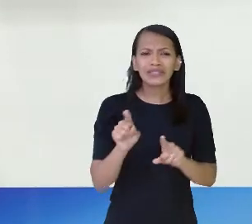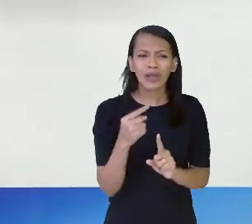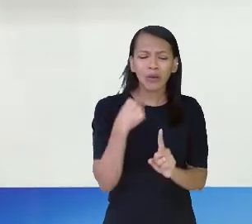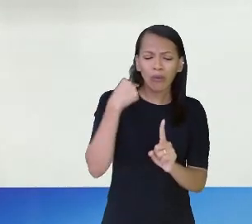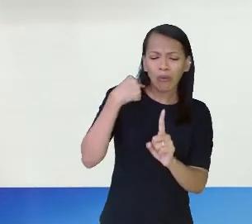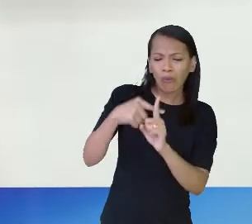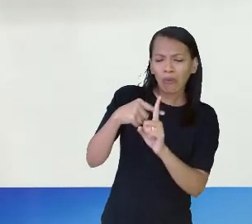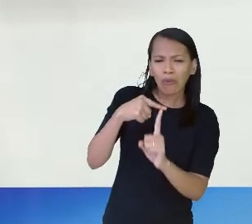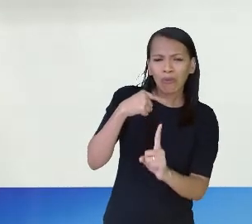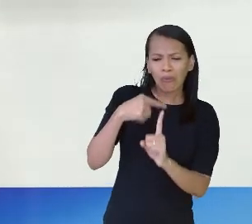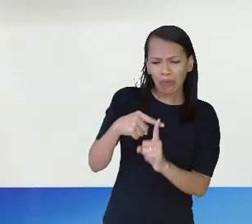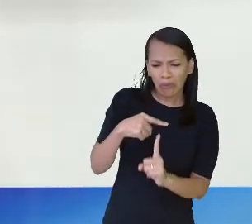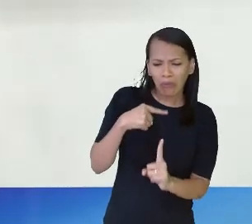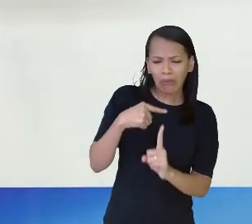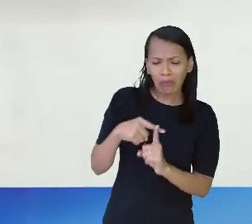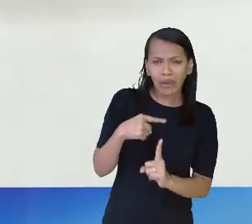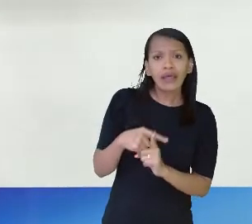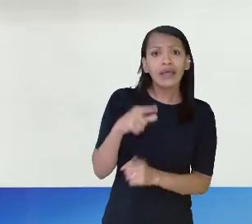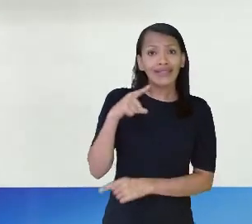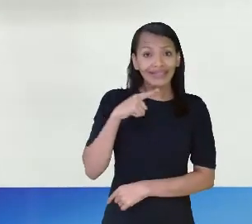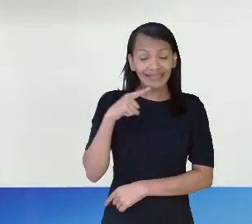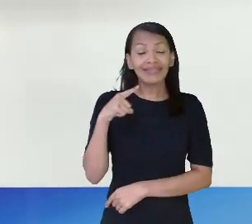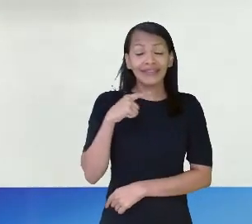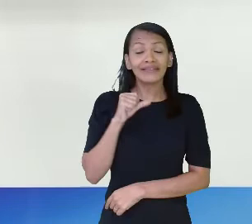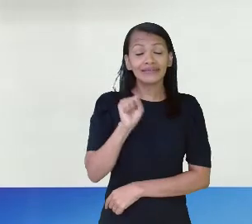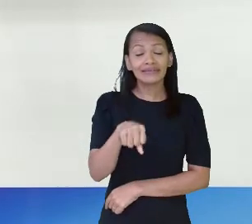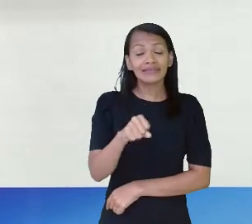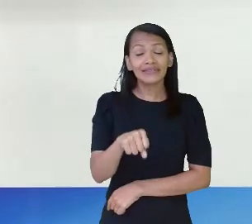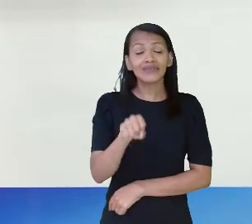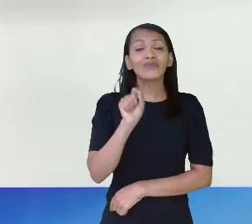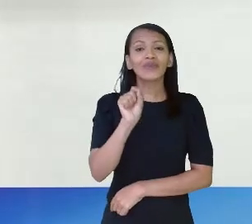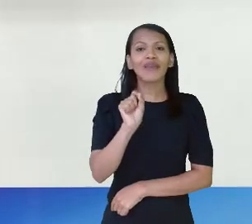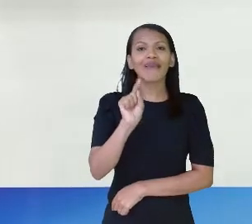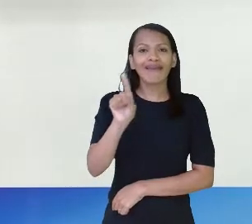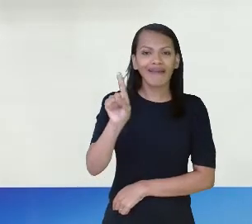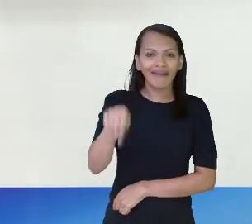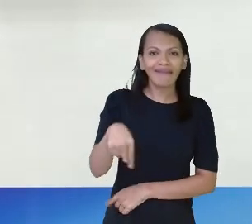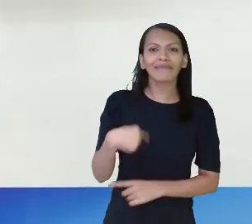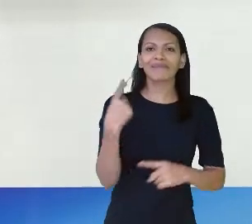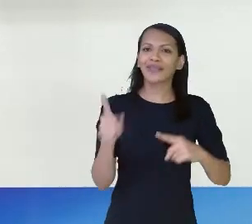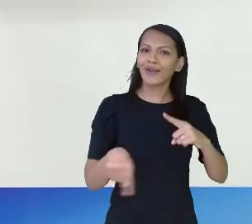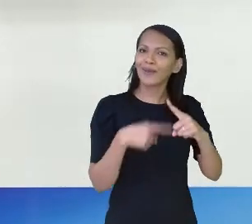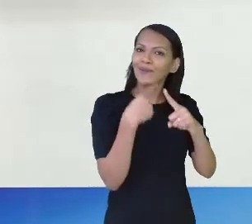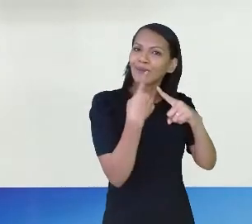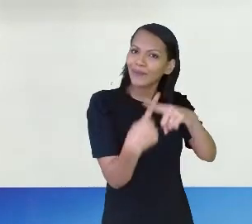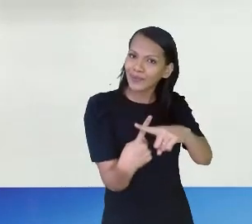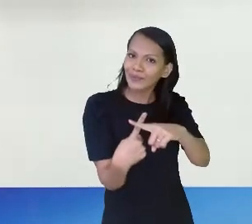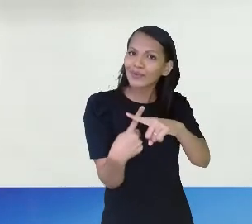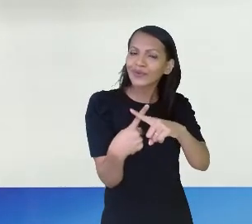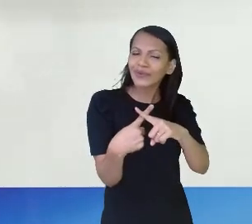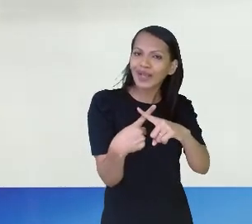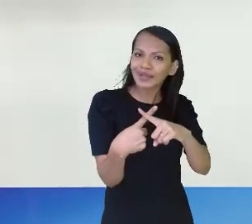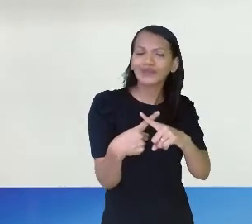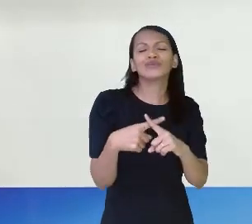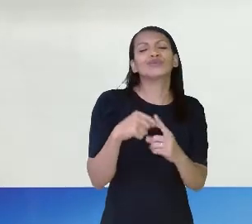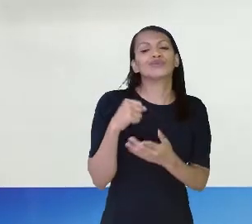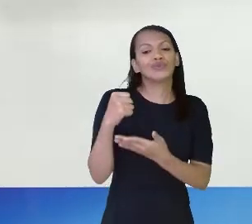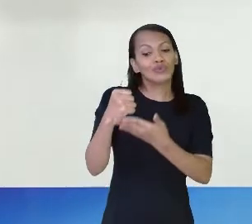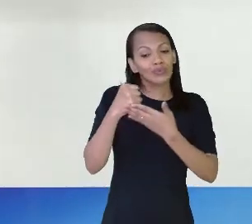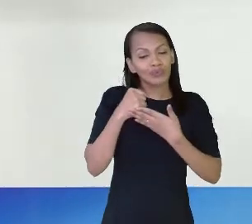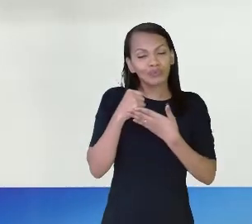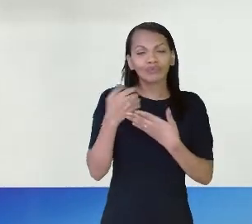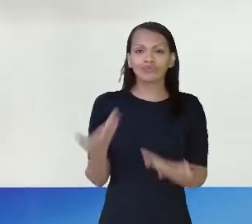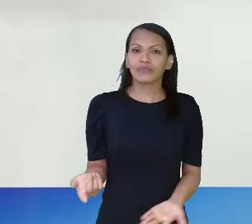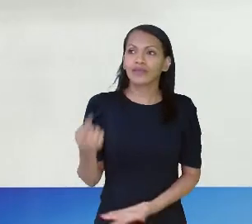adição? Claro que existe. E é a multiplicação que nos ajuda a isso. Nesse